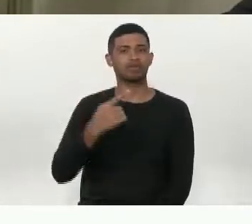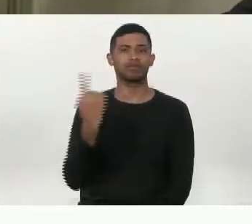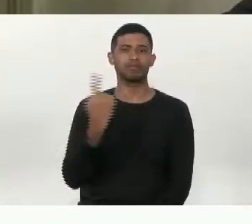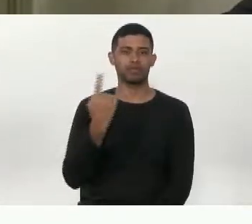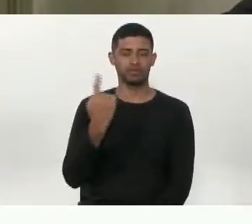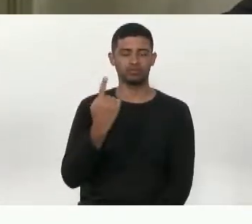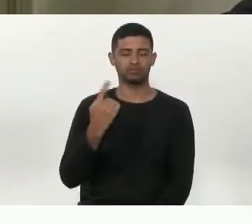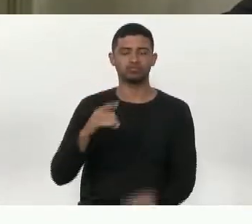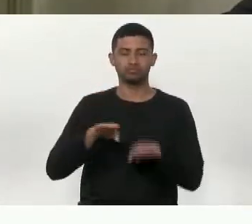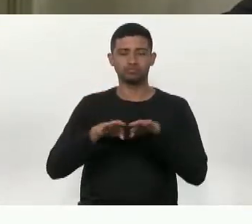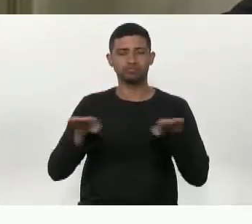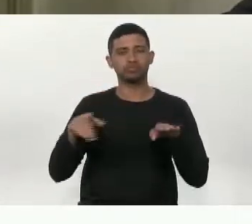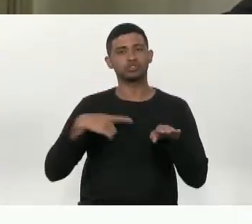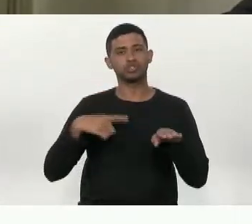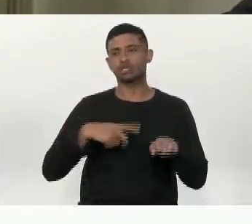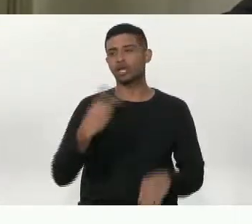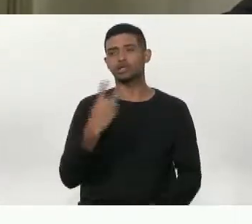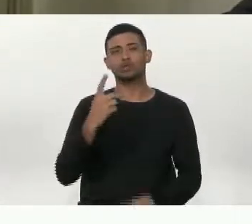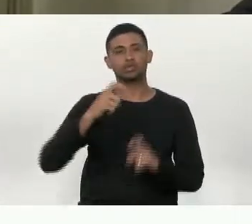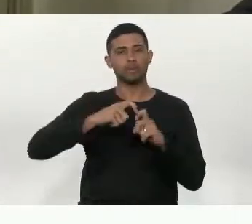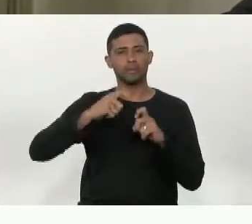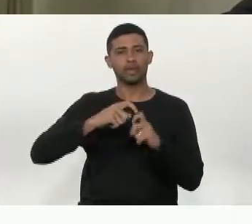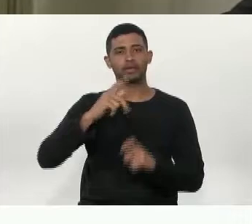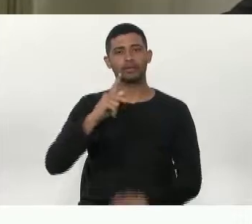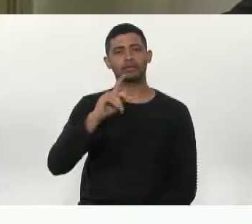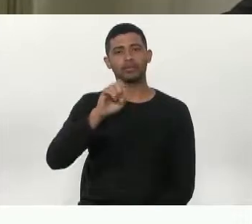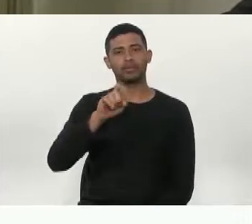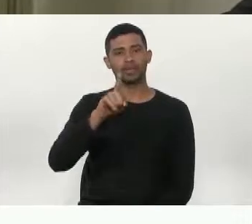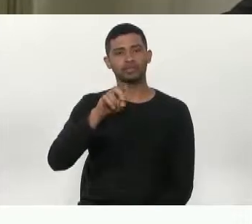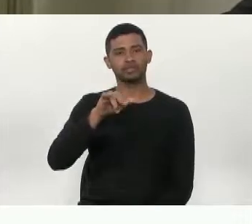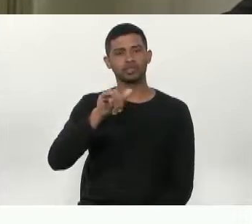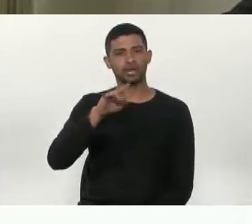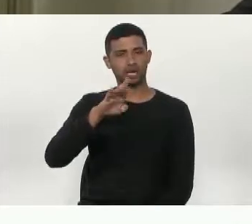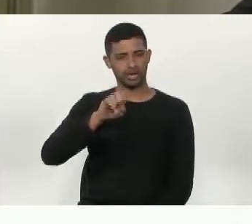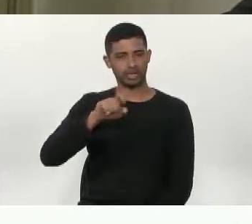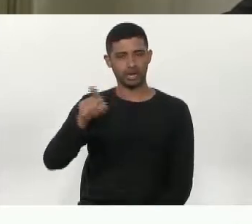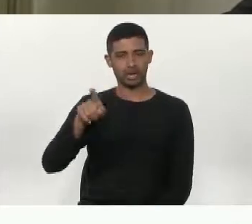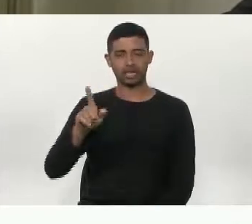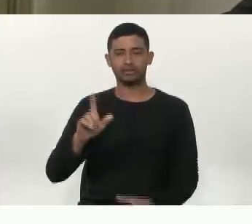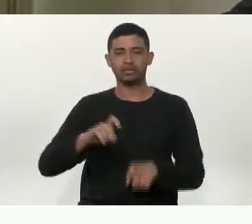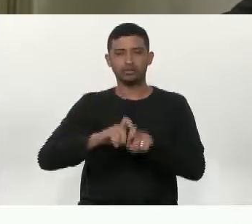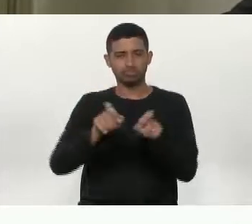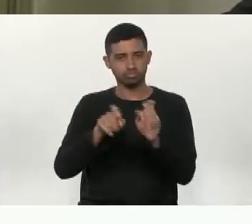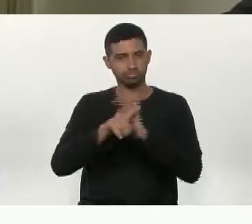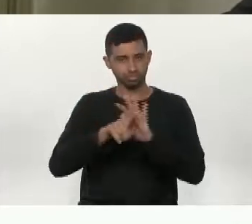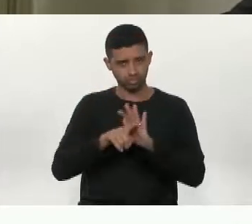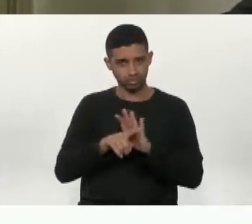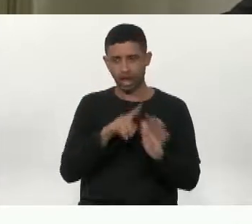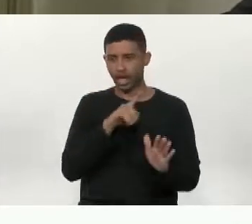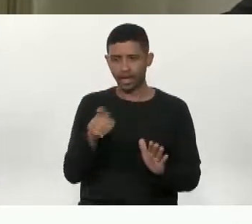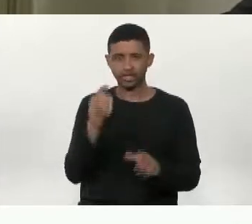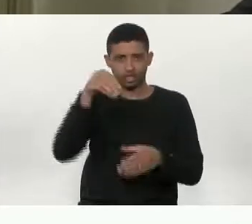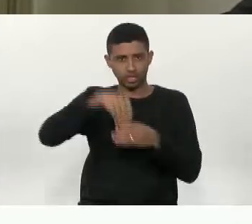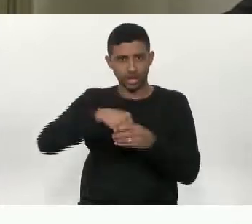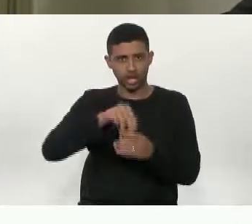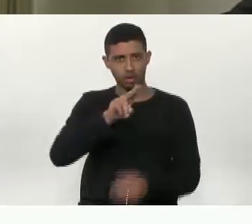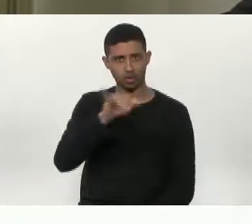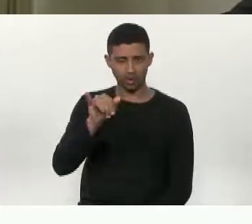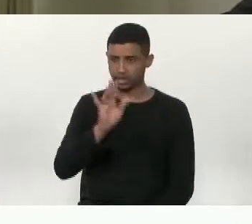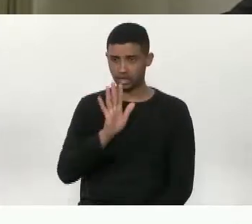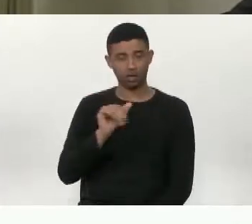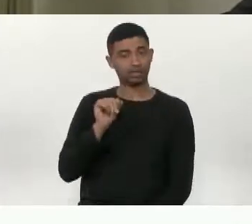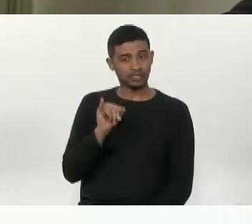tínhamos 2 pediatras de plantão na obstetrícia, mas não dentro da UI. Eles prestavam atendimento caso